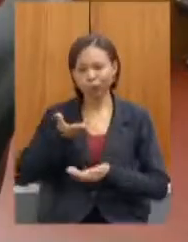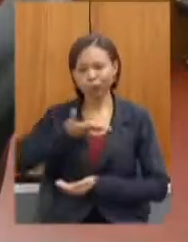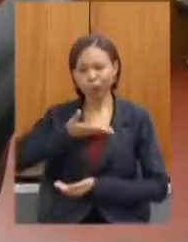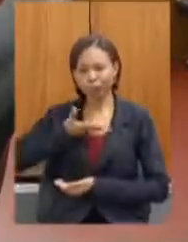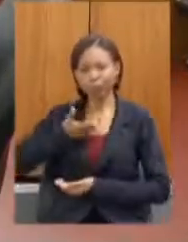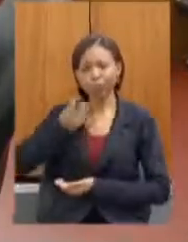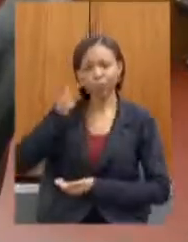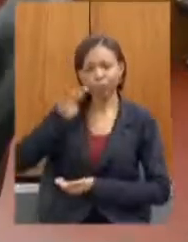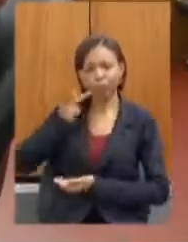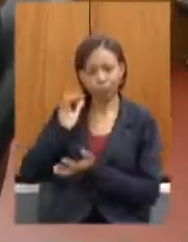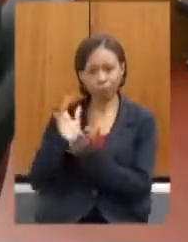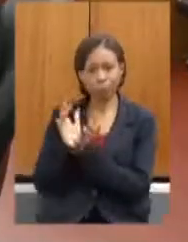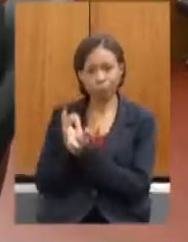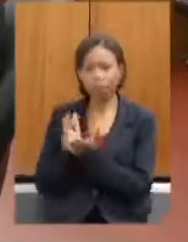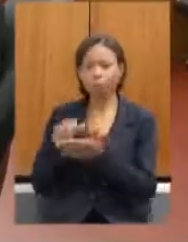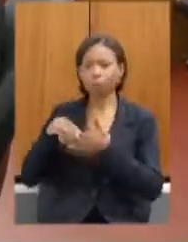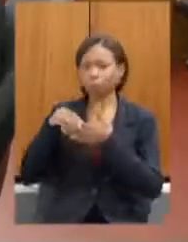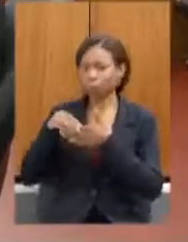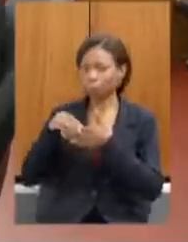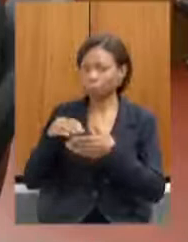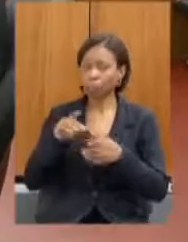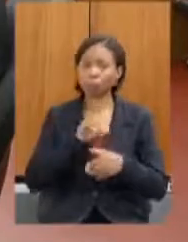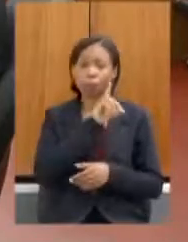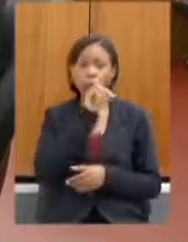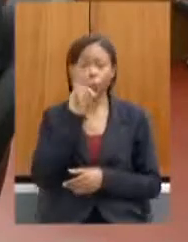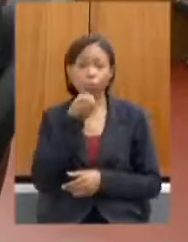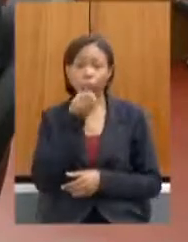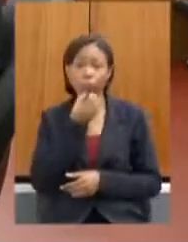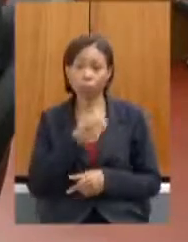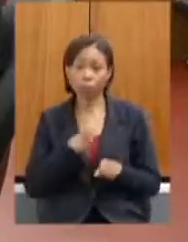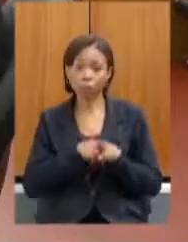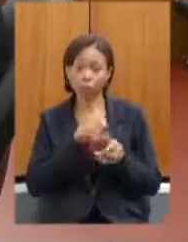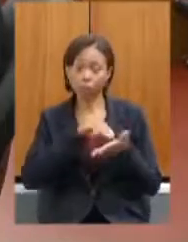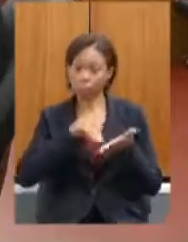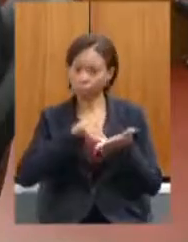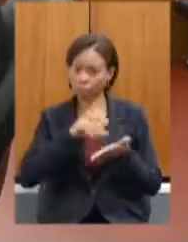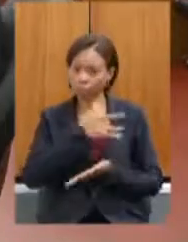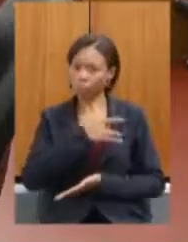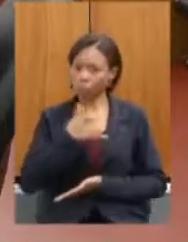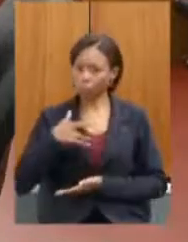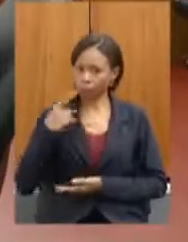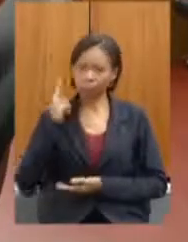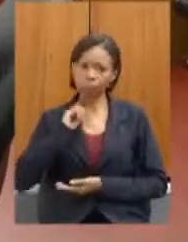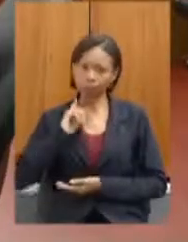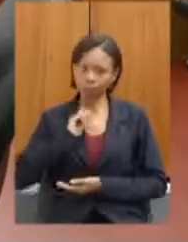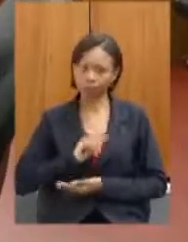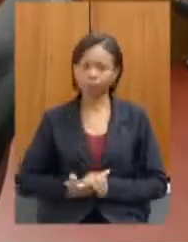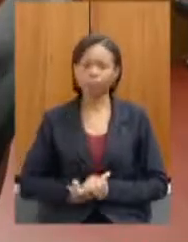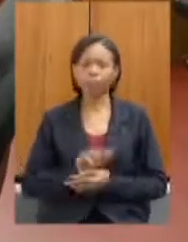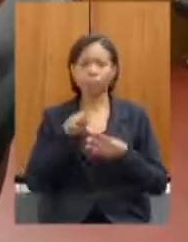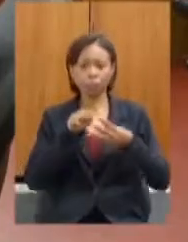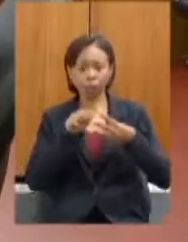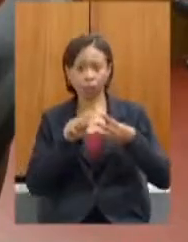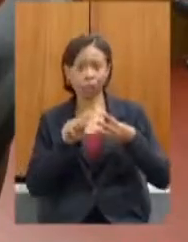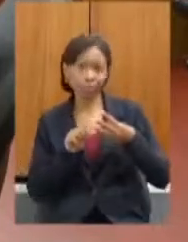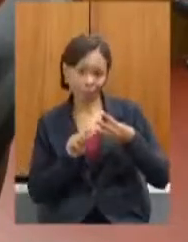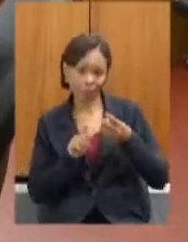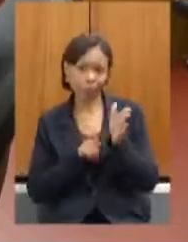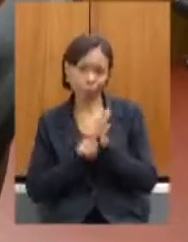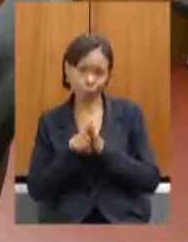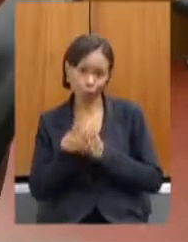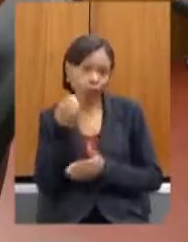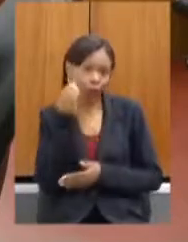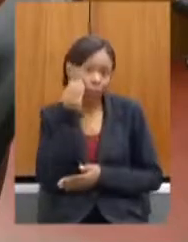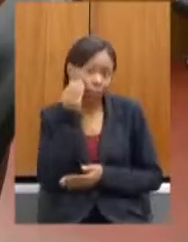parlamentares um dia também o nosso secretário de Estado da Saúde São três perguntas eu tentarei